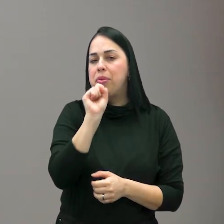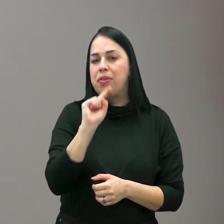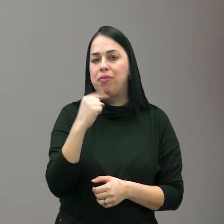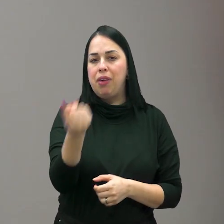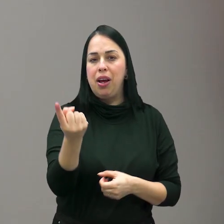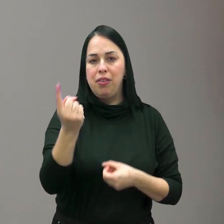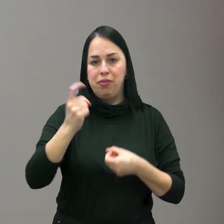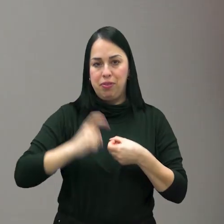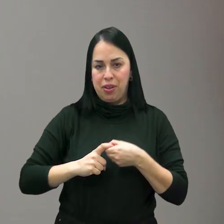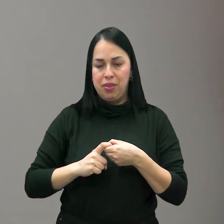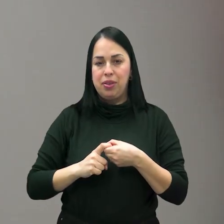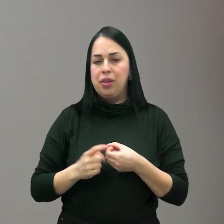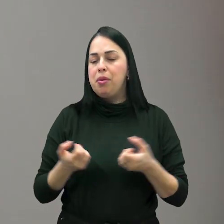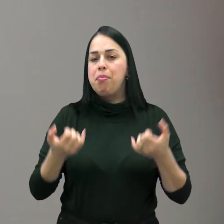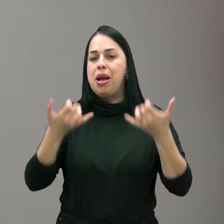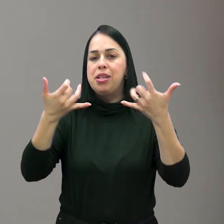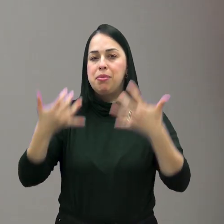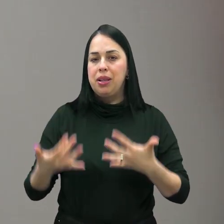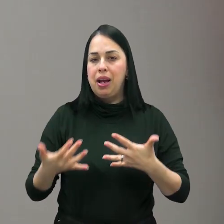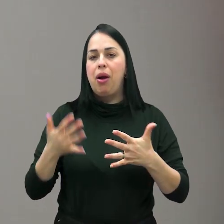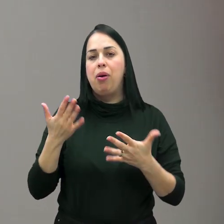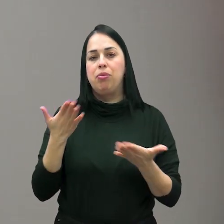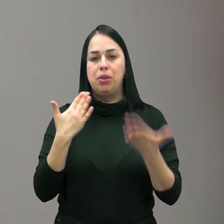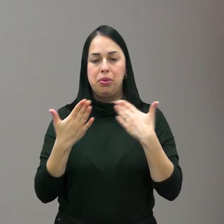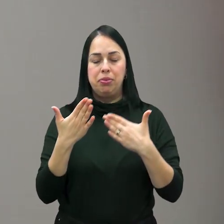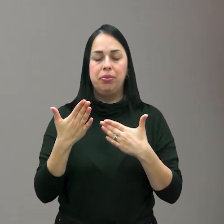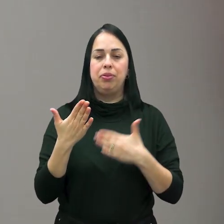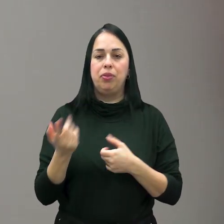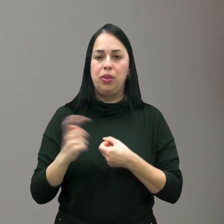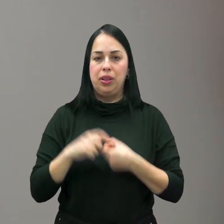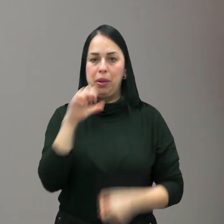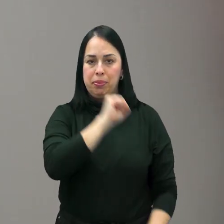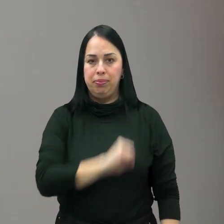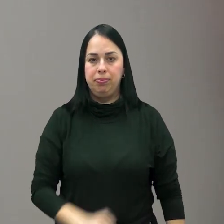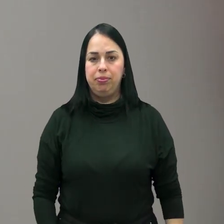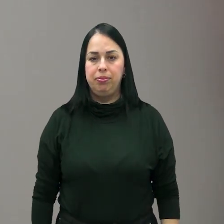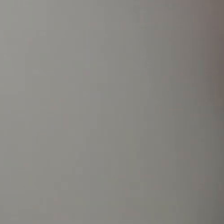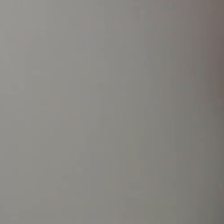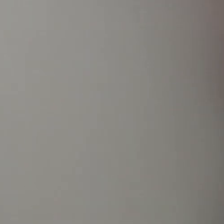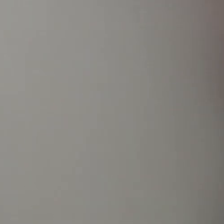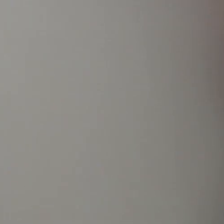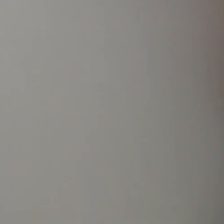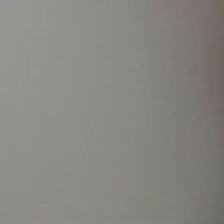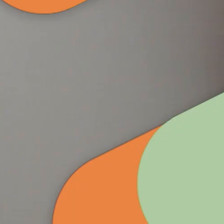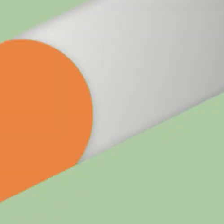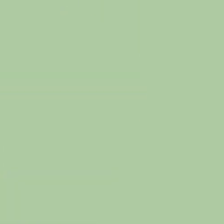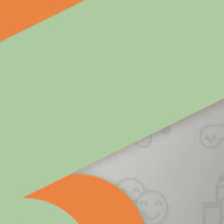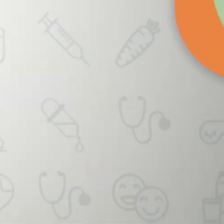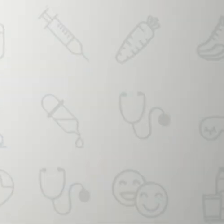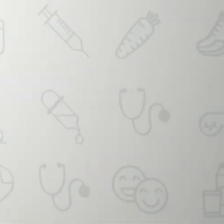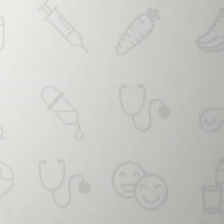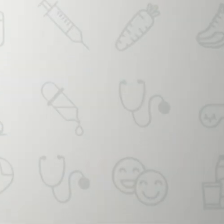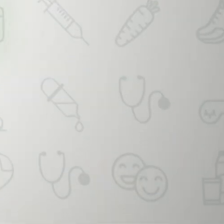é rapidinho. Daqui a pouquinho a gente está de volta para concluir esse bate-papo. Voltamos já.